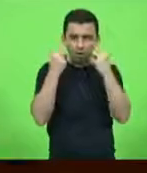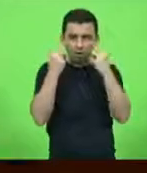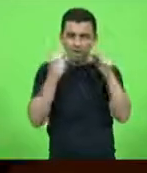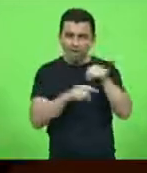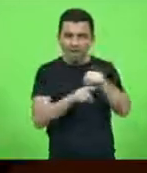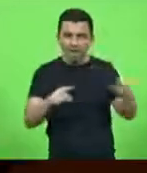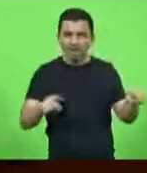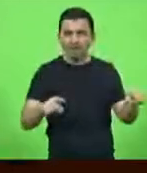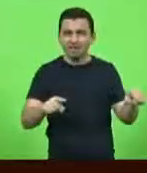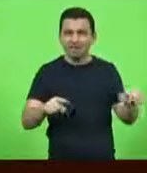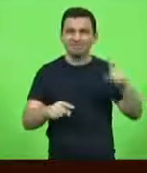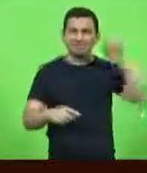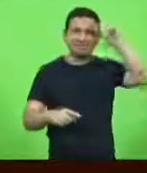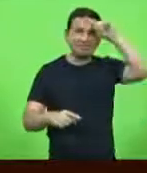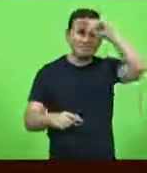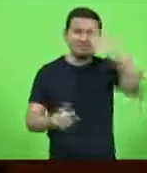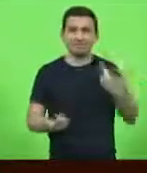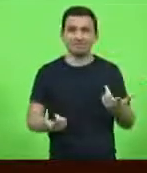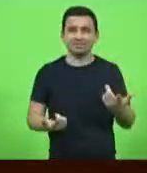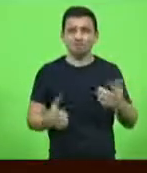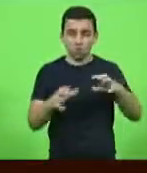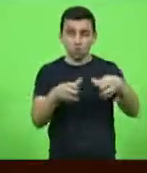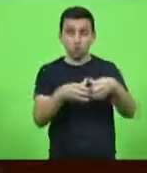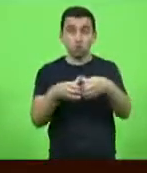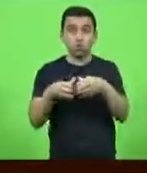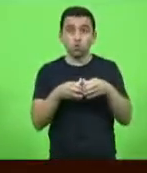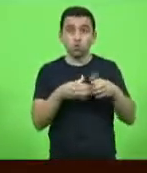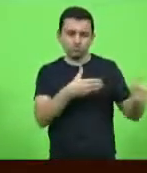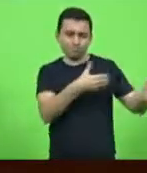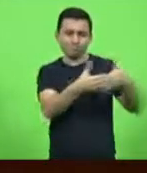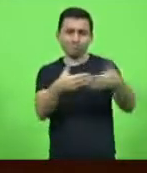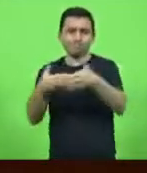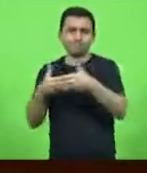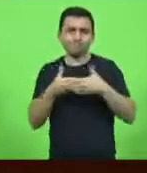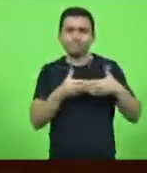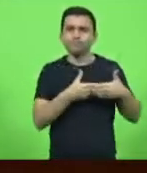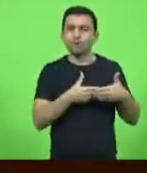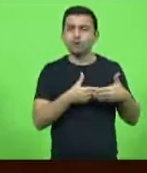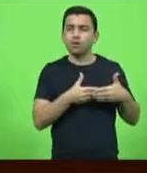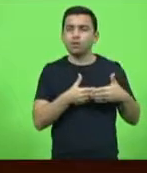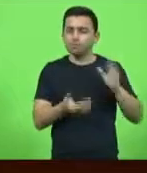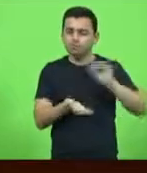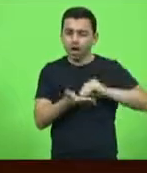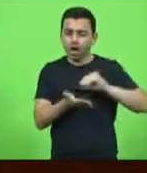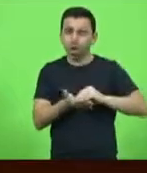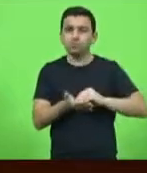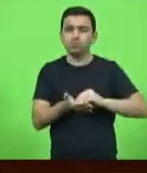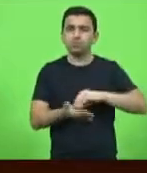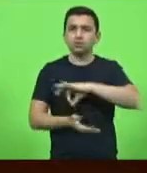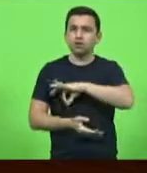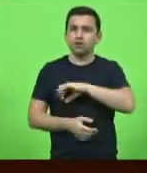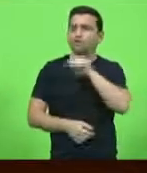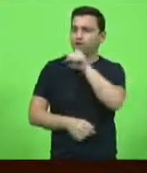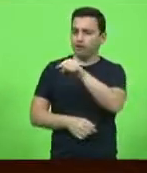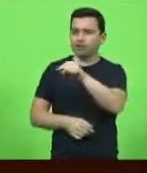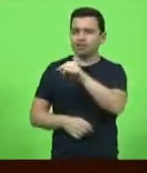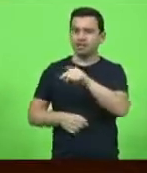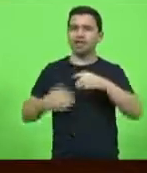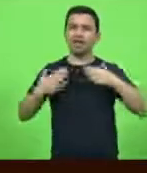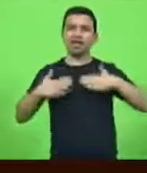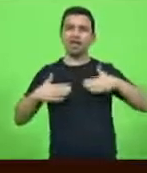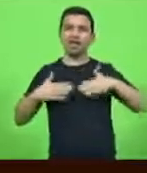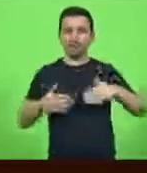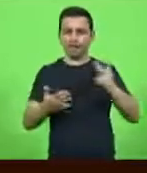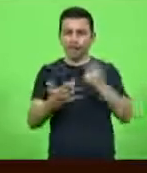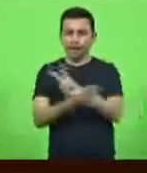o futebol opções estão fechando por falta de oficiais e o senhor um sapatinho lustrado fazendo